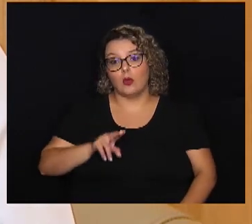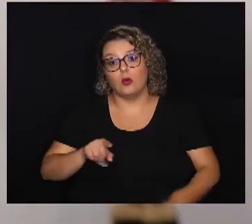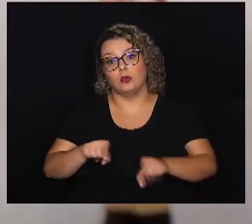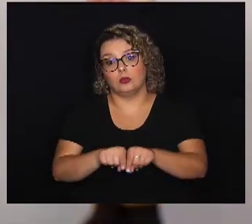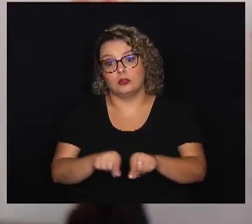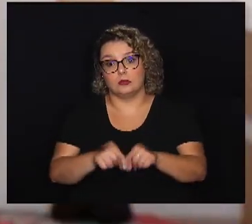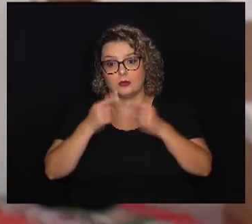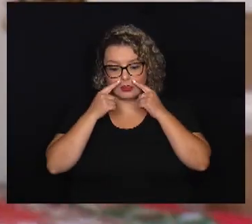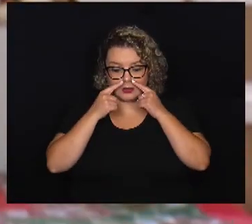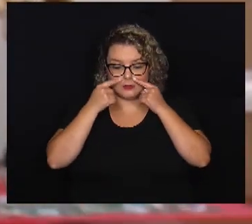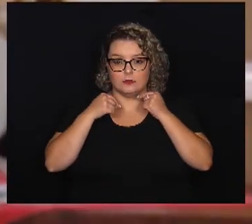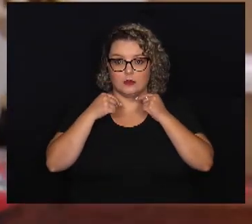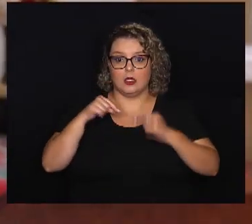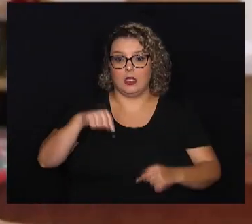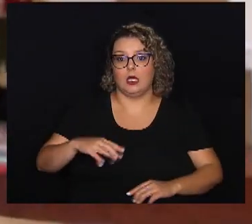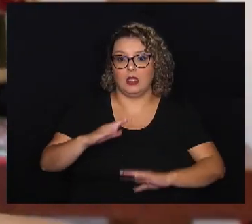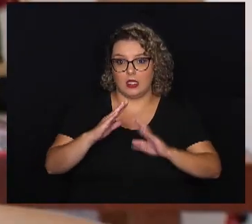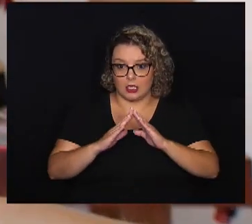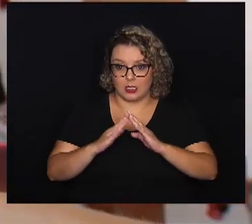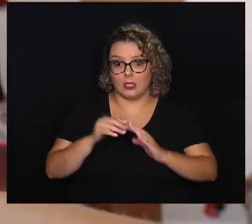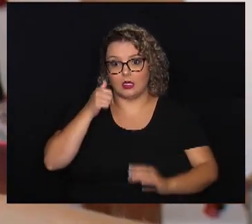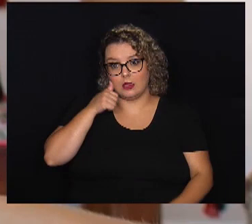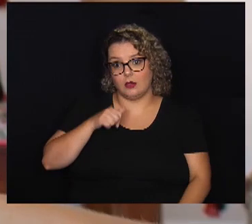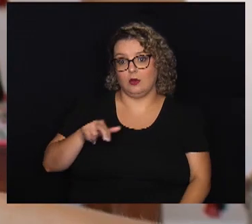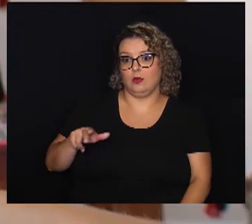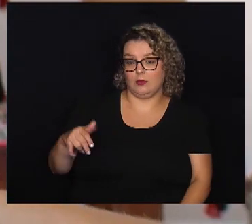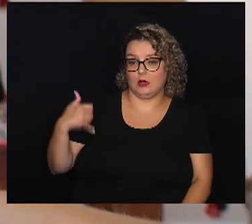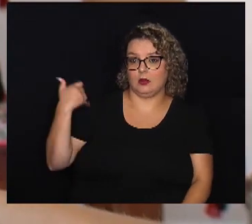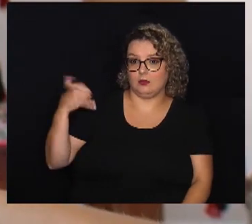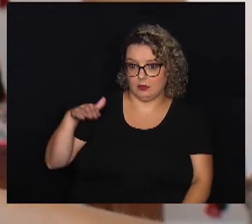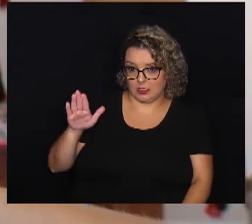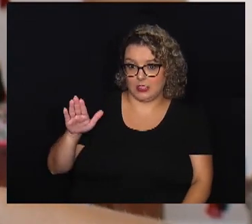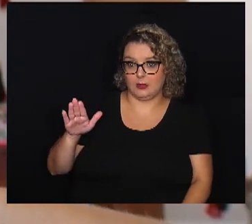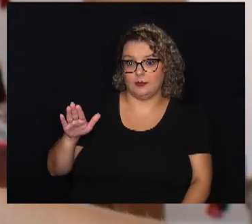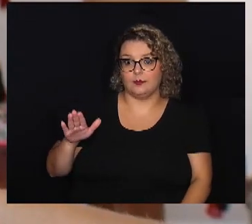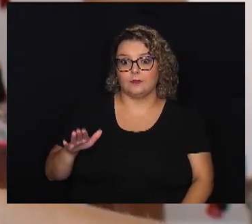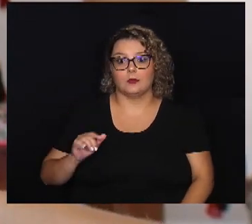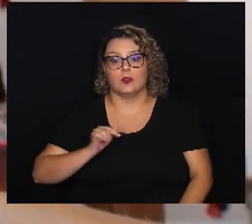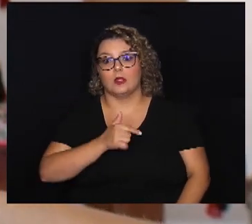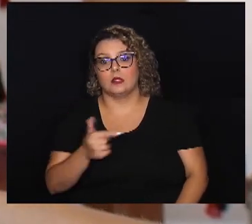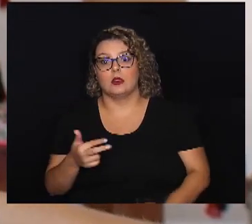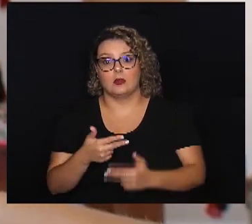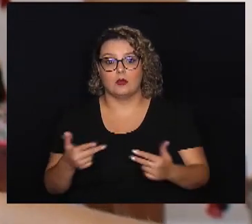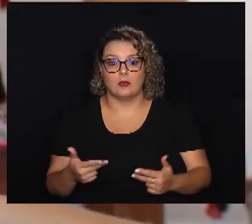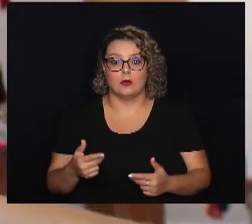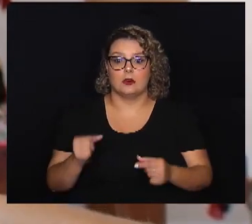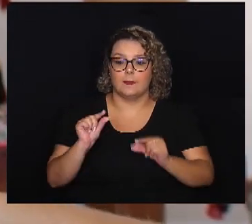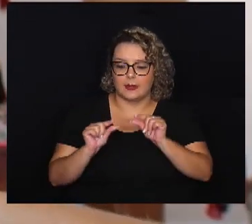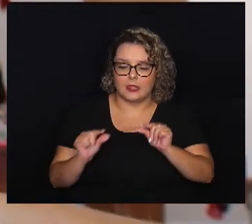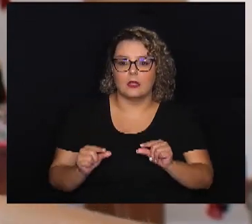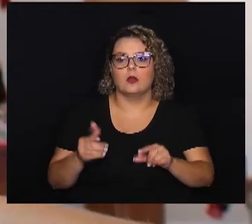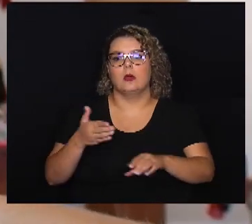via aérea. Aqui em casa, como nós temos uma irmã mais velha, a nossa preocupação é não ter coisas muito pequenas com acesso a